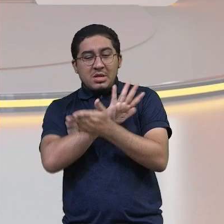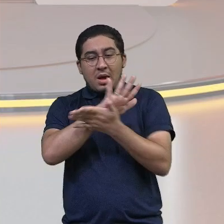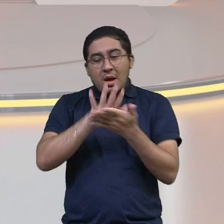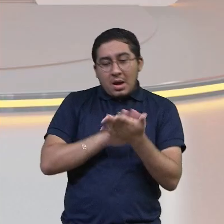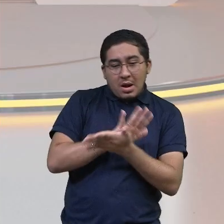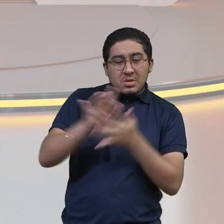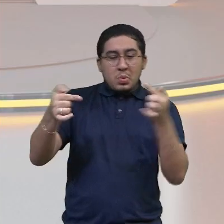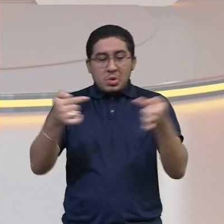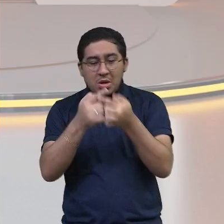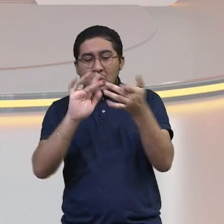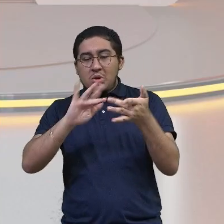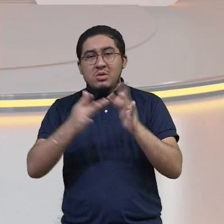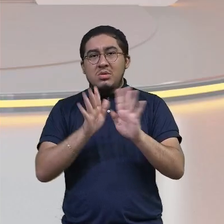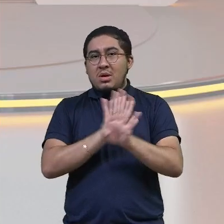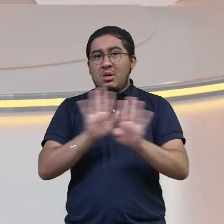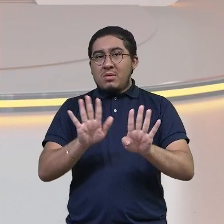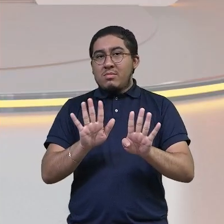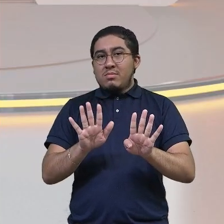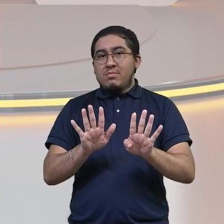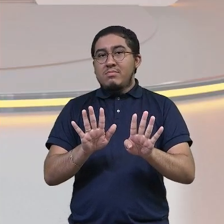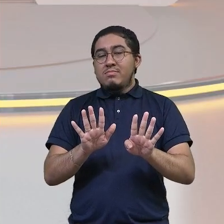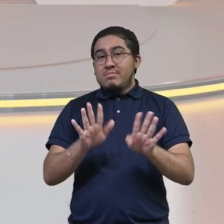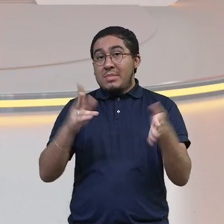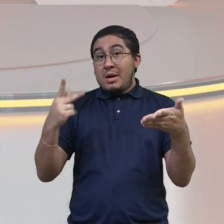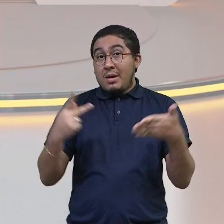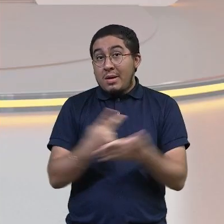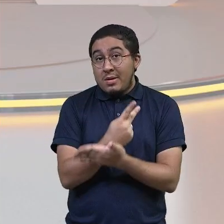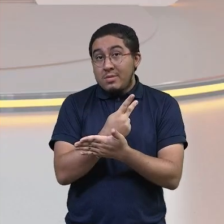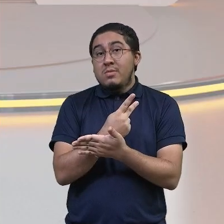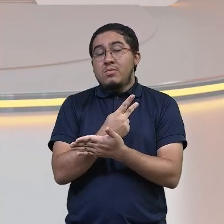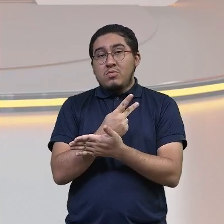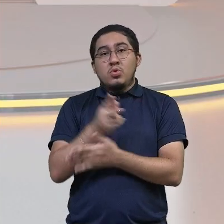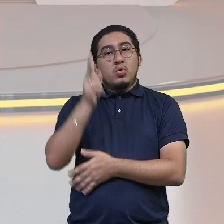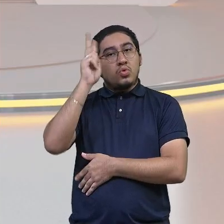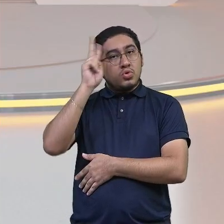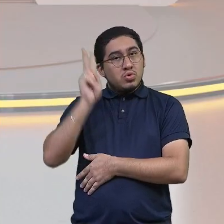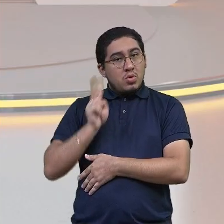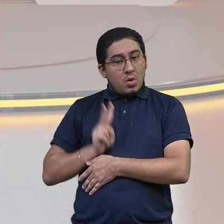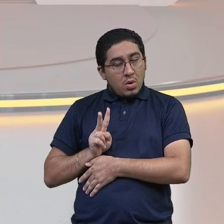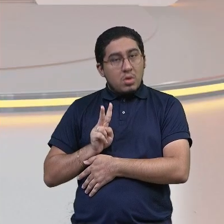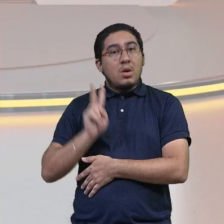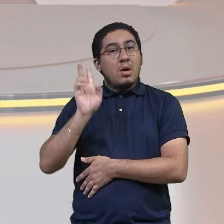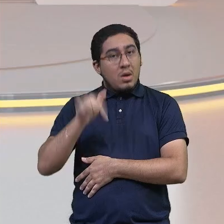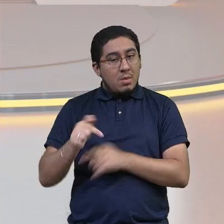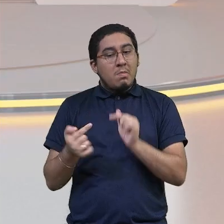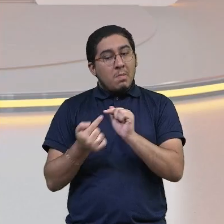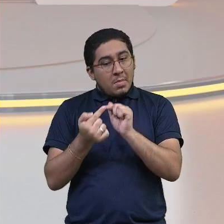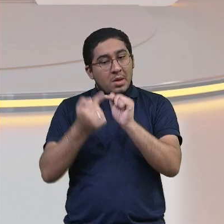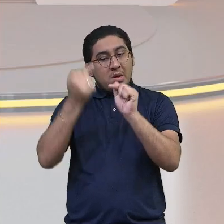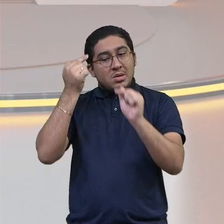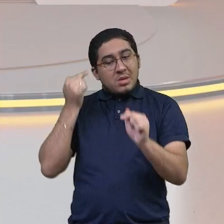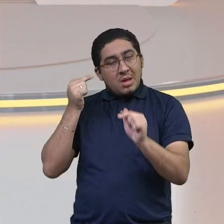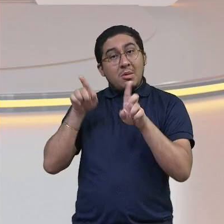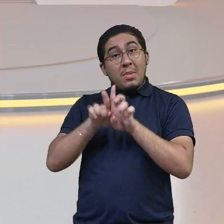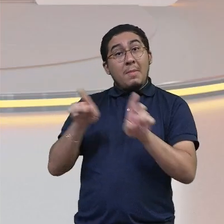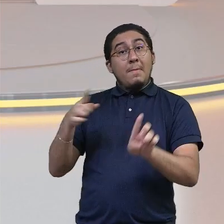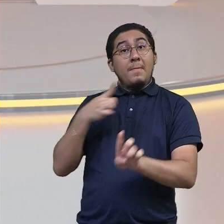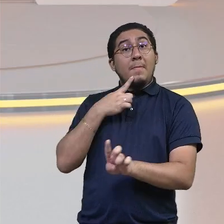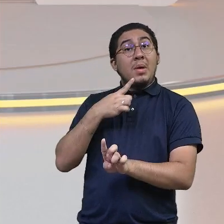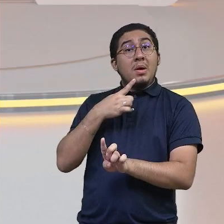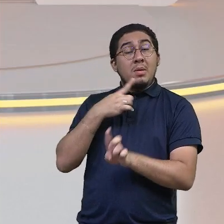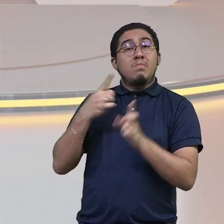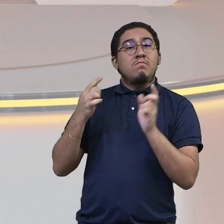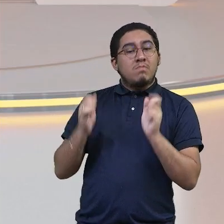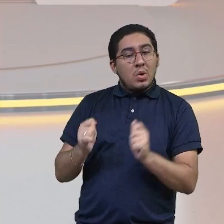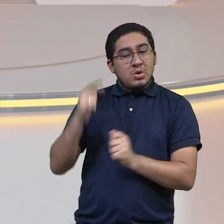fulano que está aqui do meu lado. Não, gente. A história está bem mais perto do que a gente imagina e pode